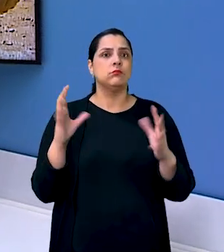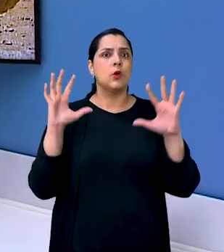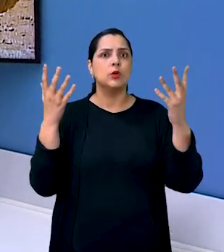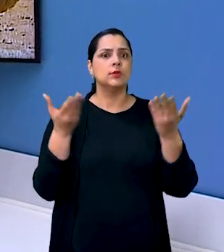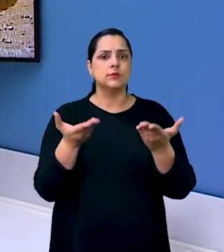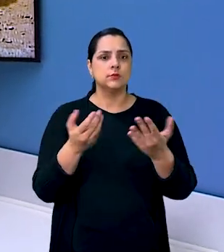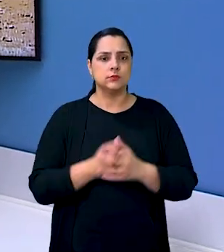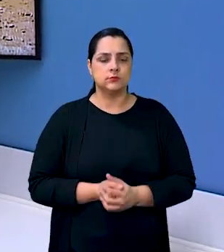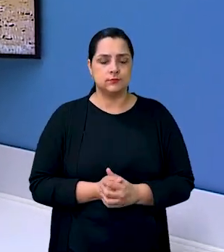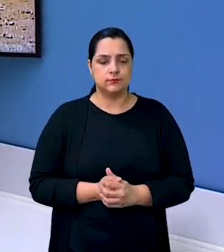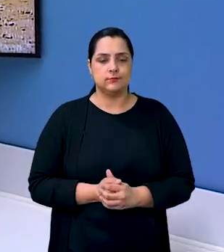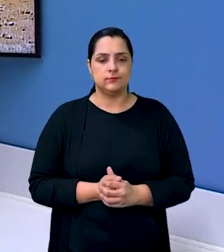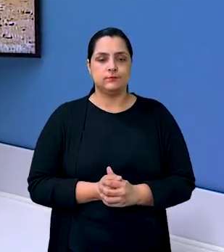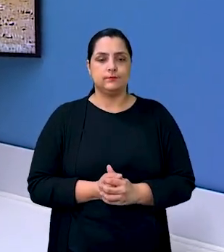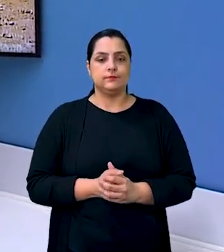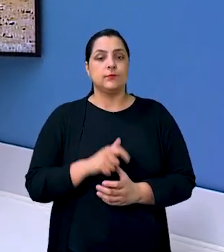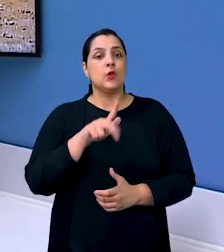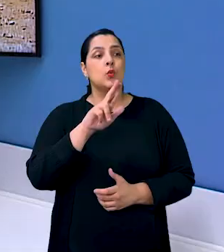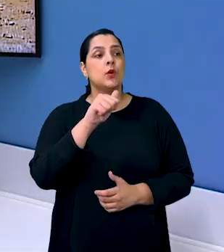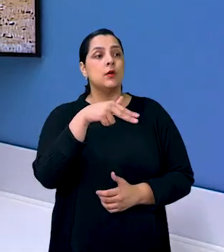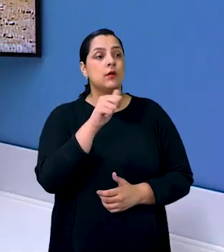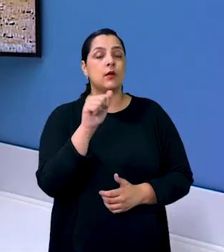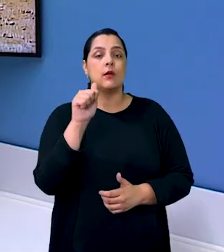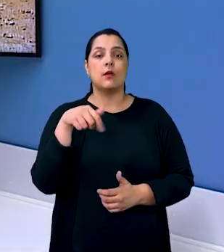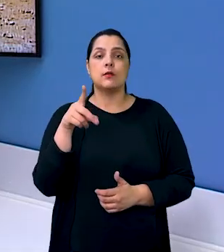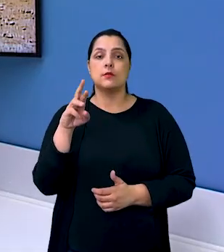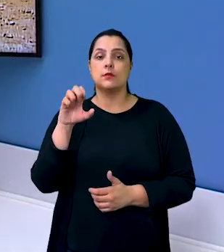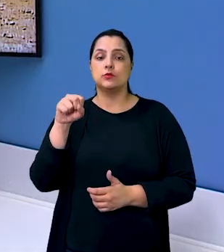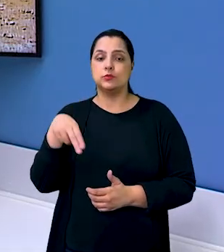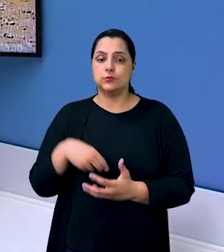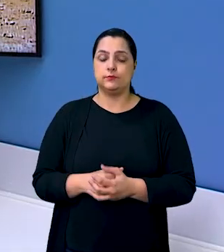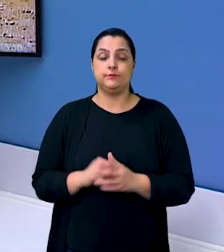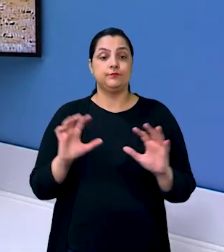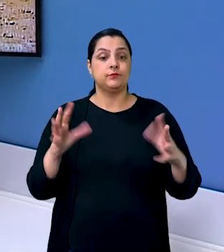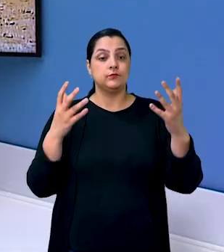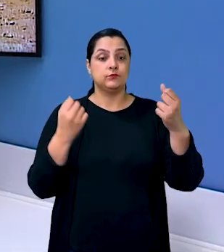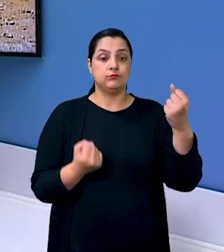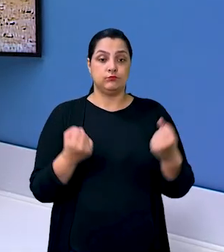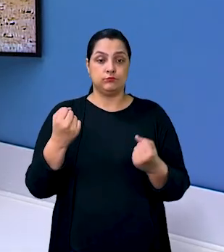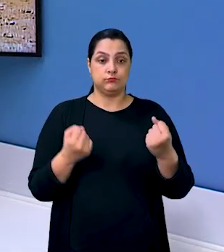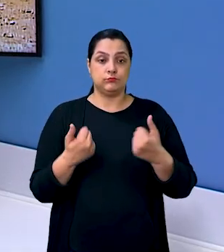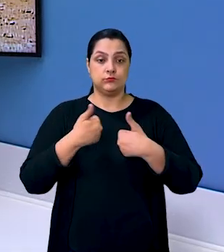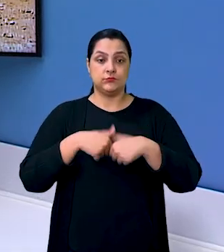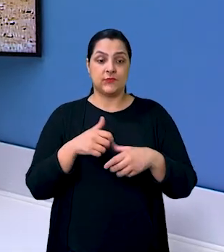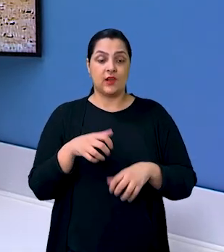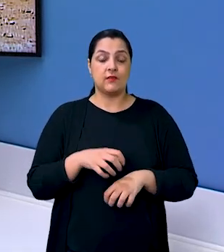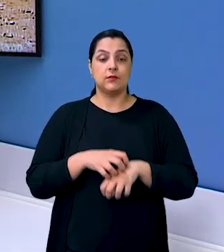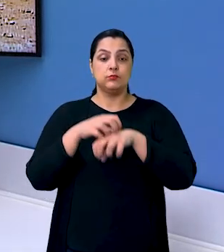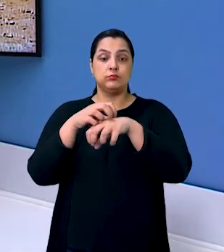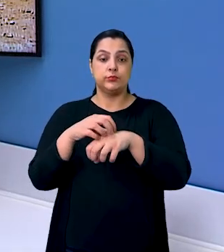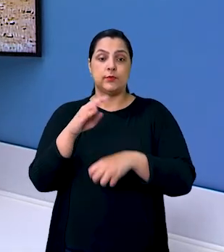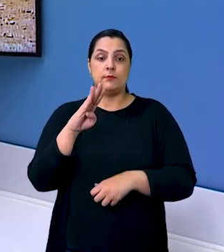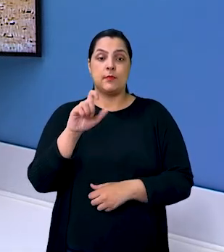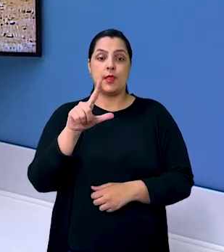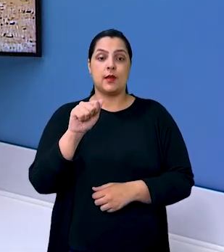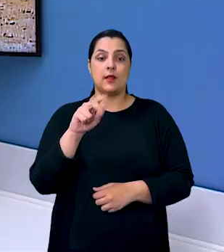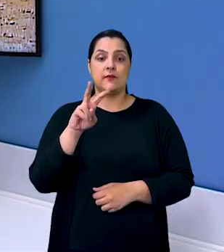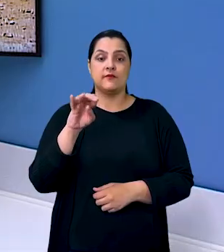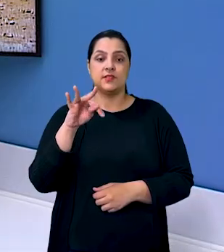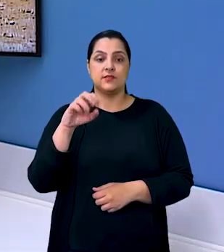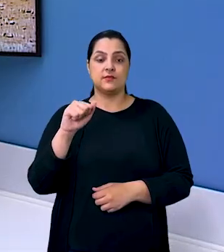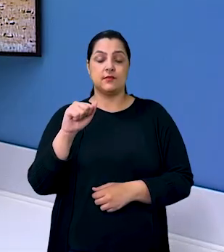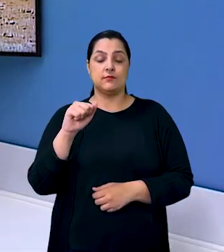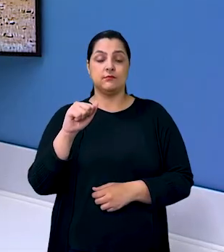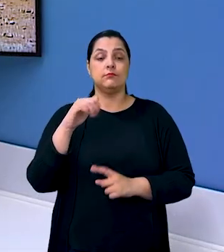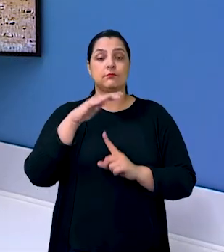esse acidente? Oi, Luana e Anderson. O acidente aconteceu enquanto o motorista fazia uma entrega em Bela Vista